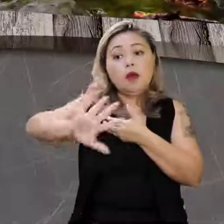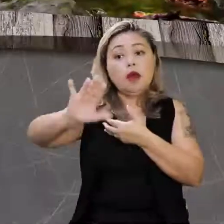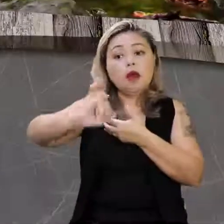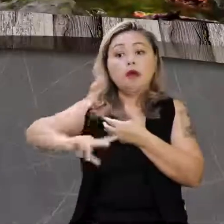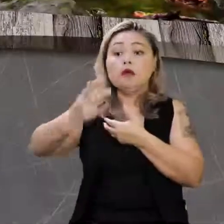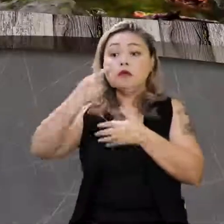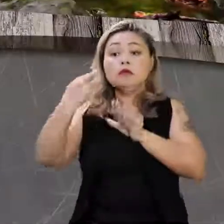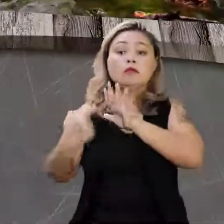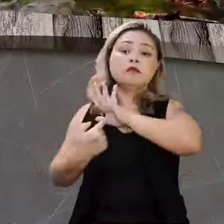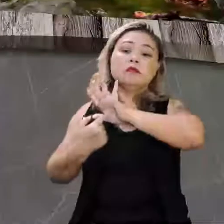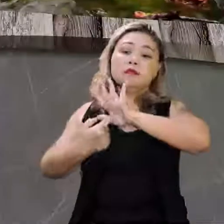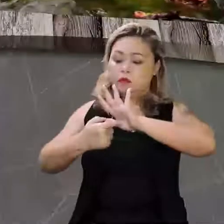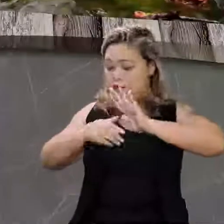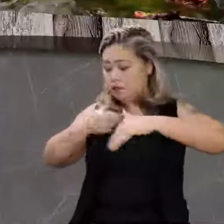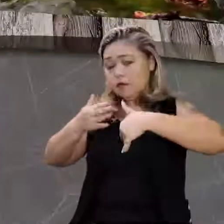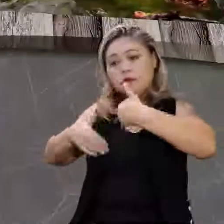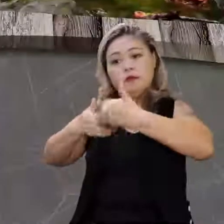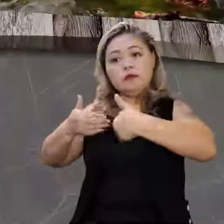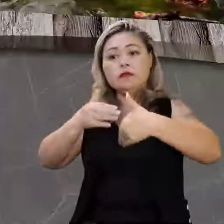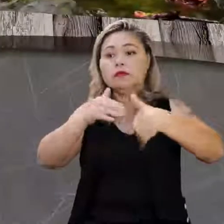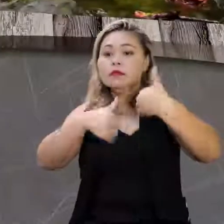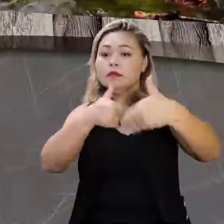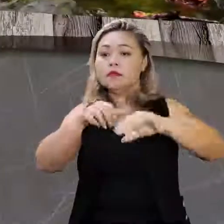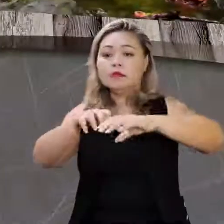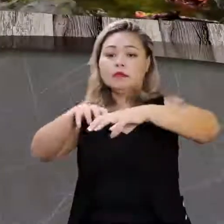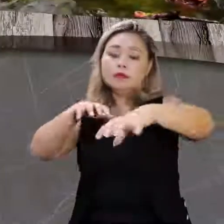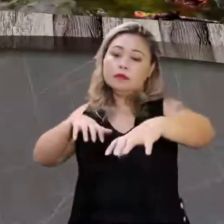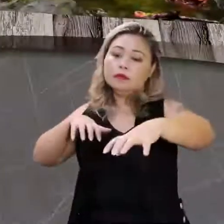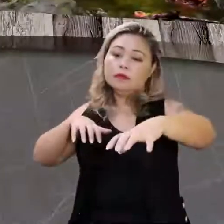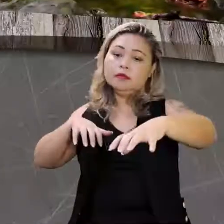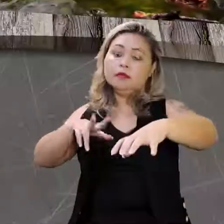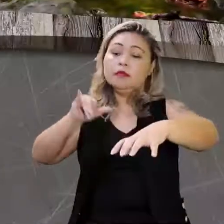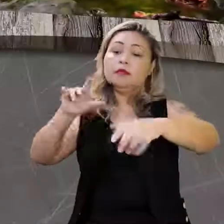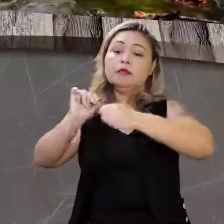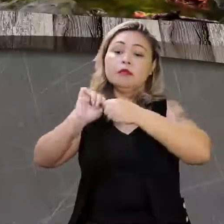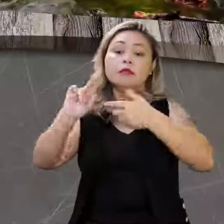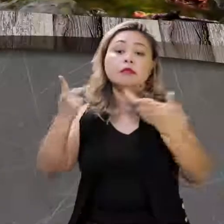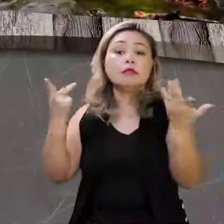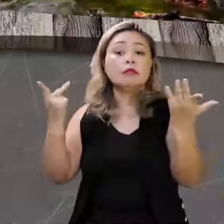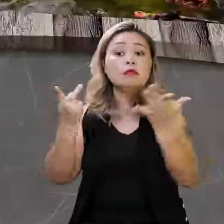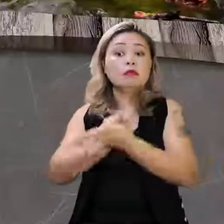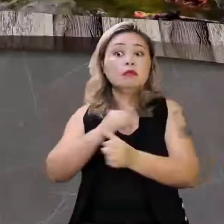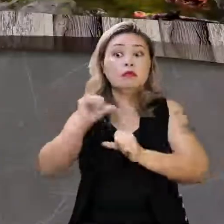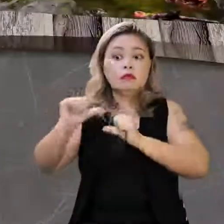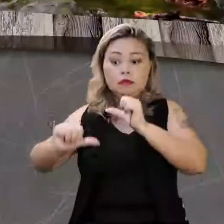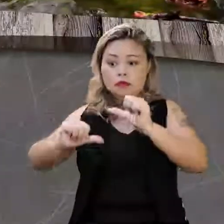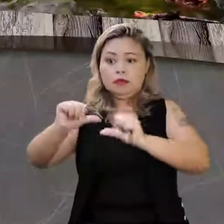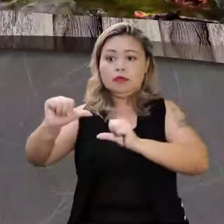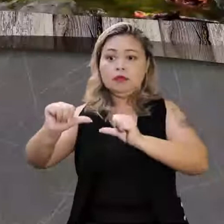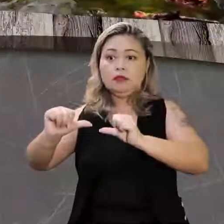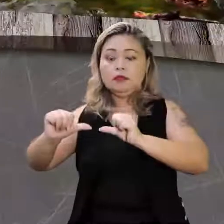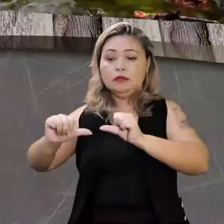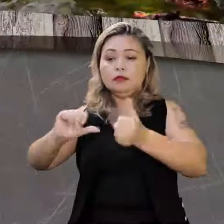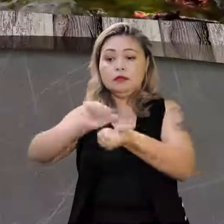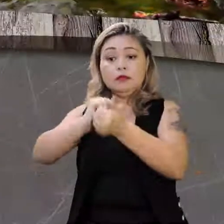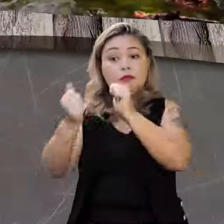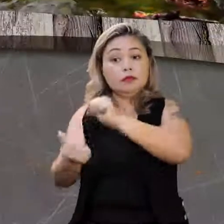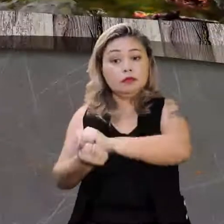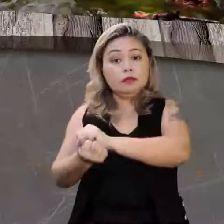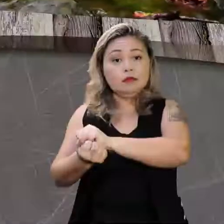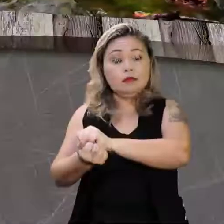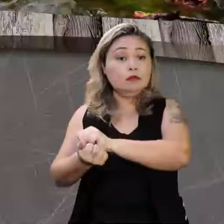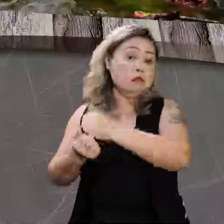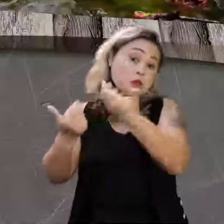para vocês? Que ao longo do tempo, depois que ocorrer essa separação, vai acontecer mudanças, modificações